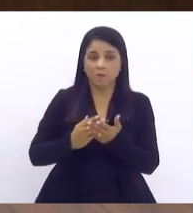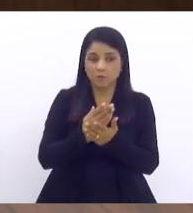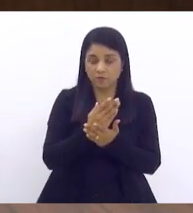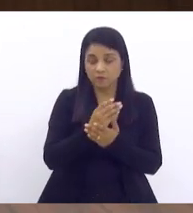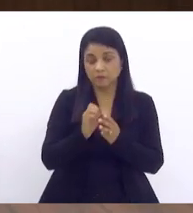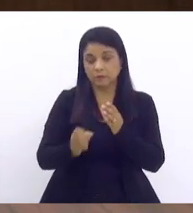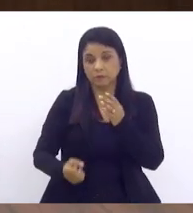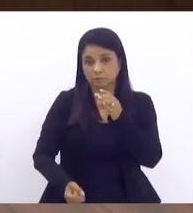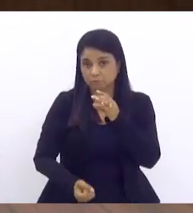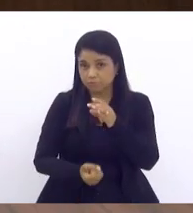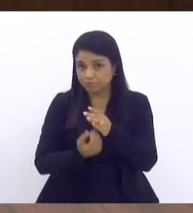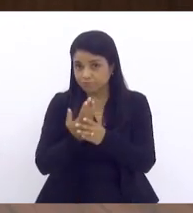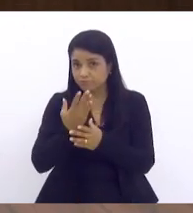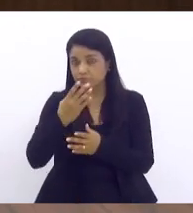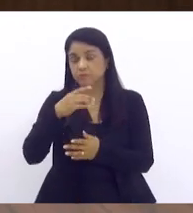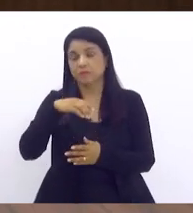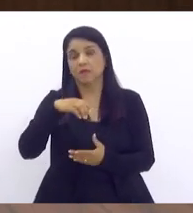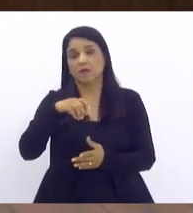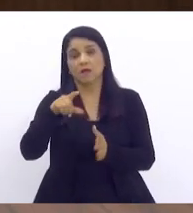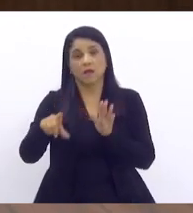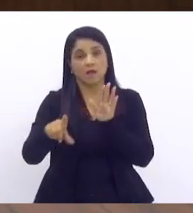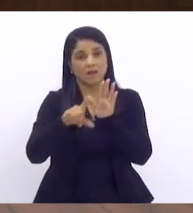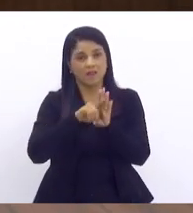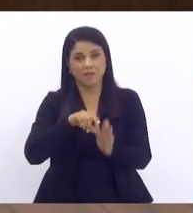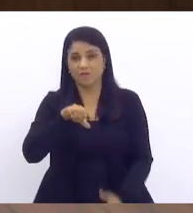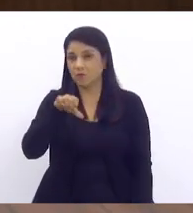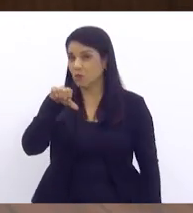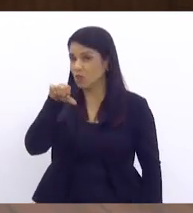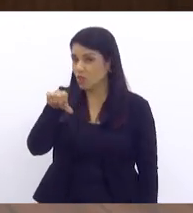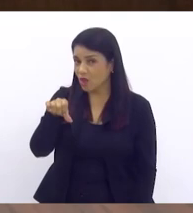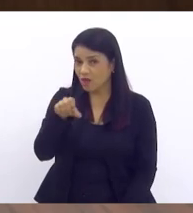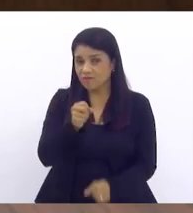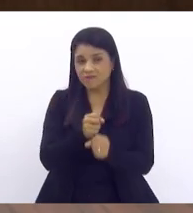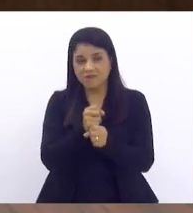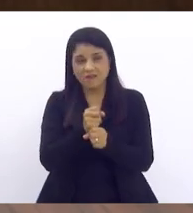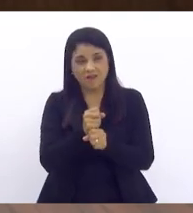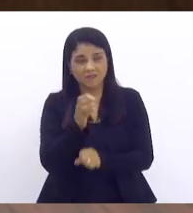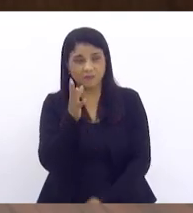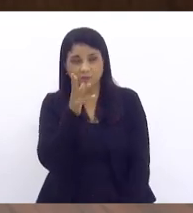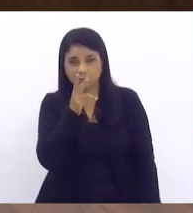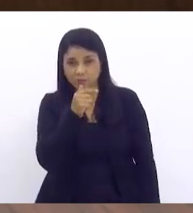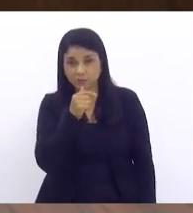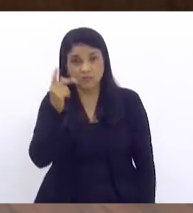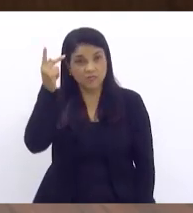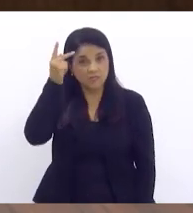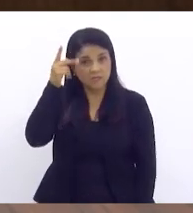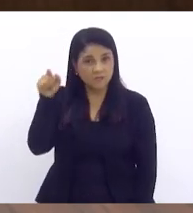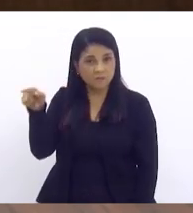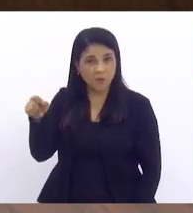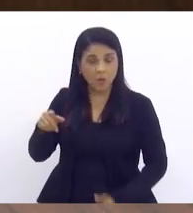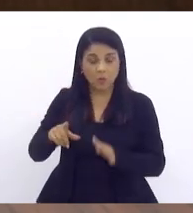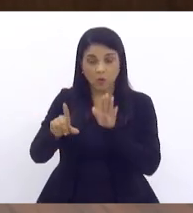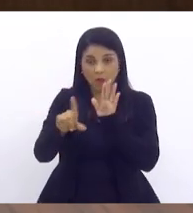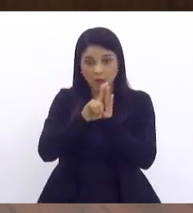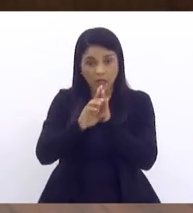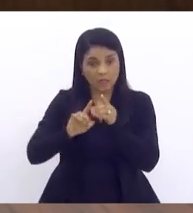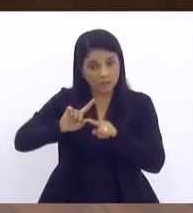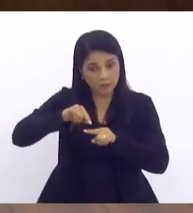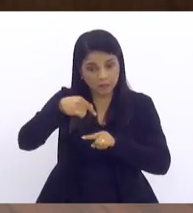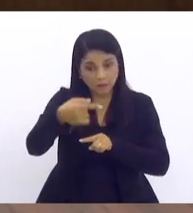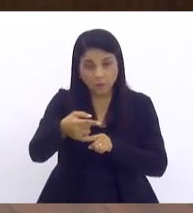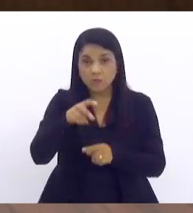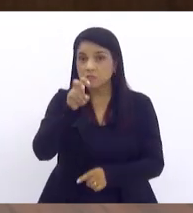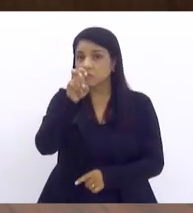delegacia, foram 9 anos pela minha conta. Sendo que São Paulo, que aprovou a lei depois,